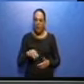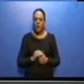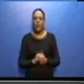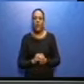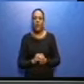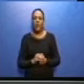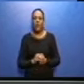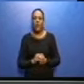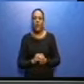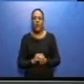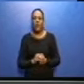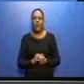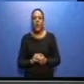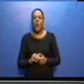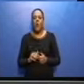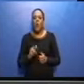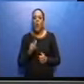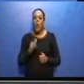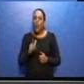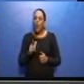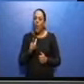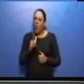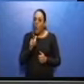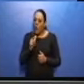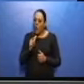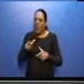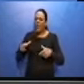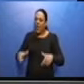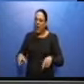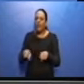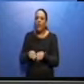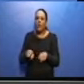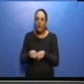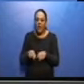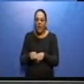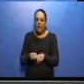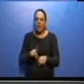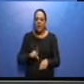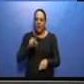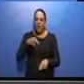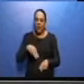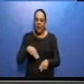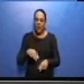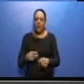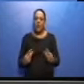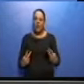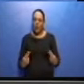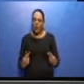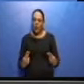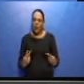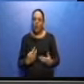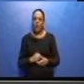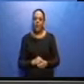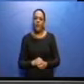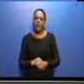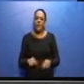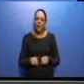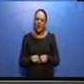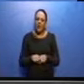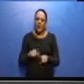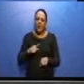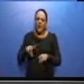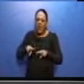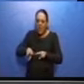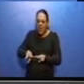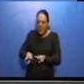né, desse lago. Nós temos aqui uma plataforma, né, de exploração aí de petróleo nesse